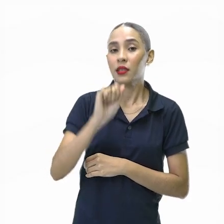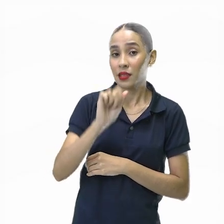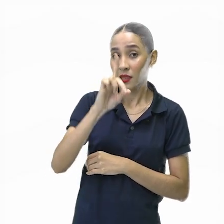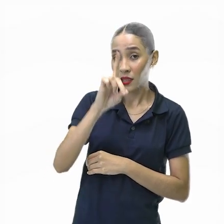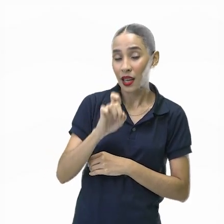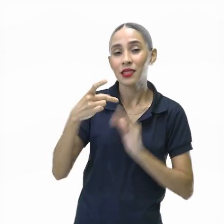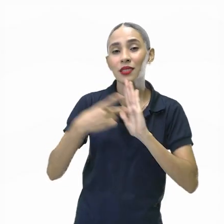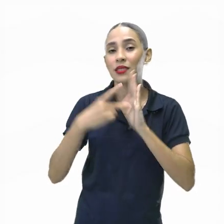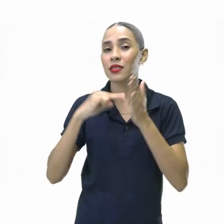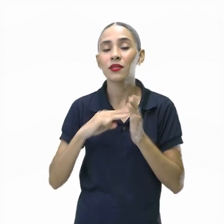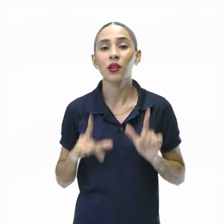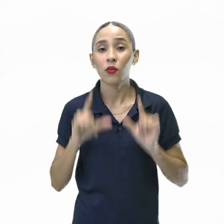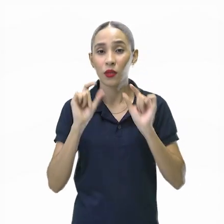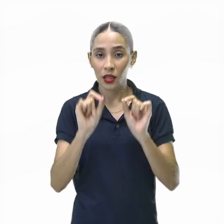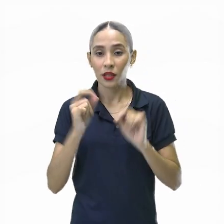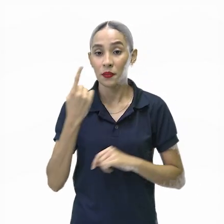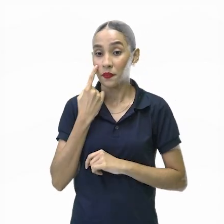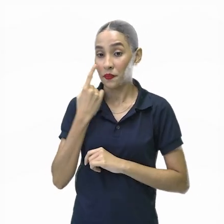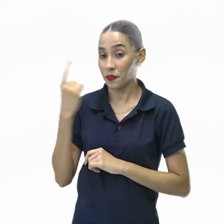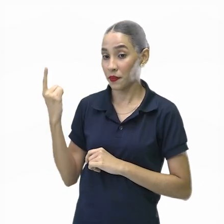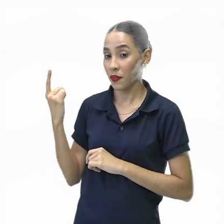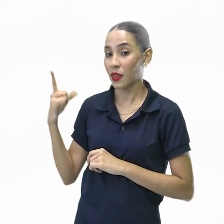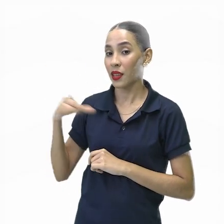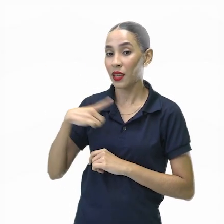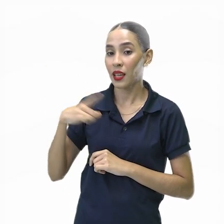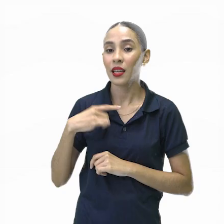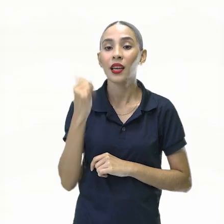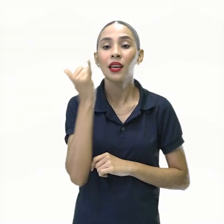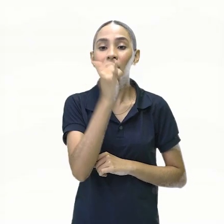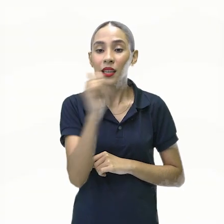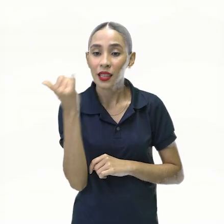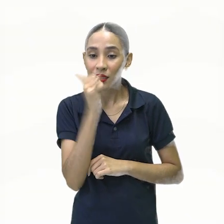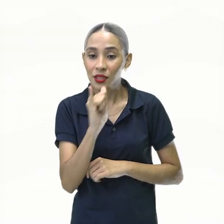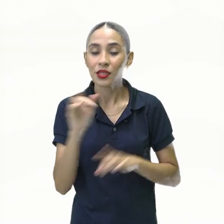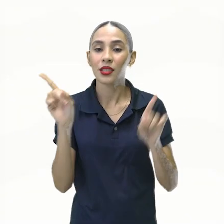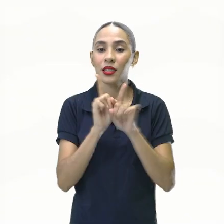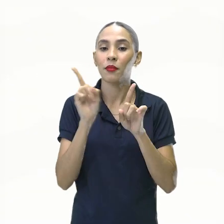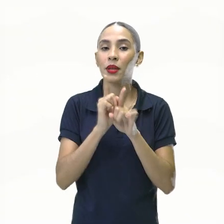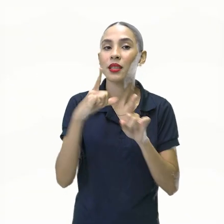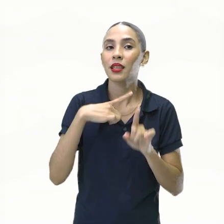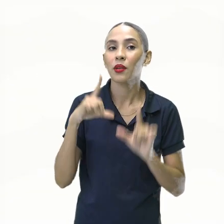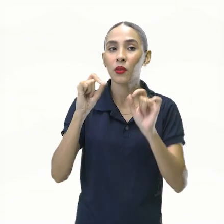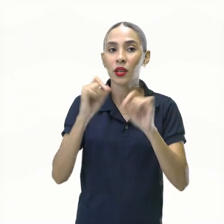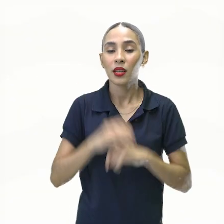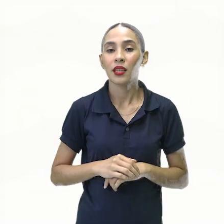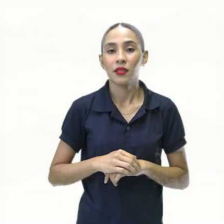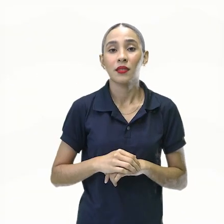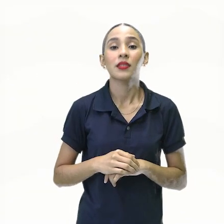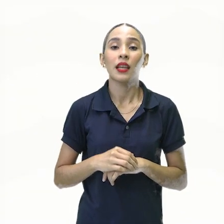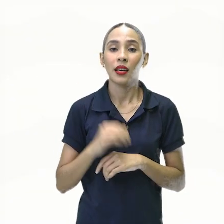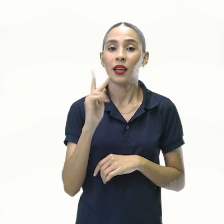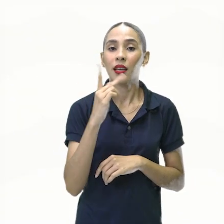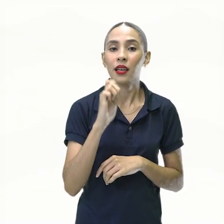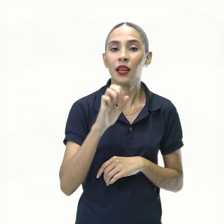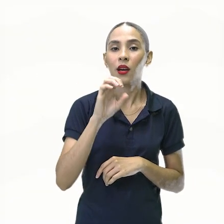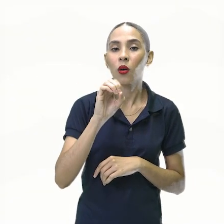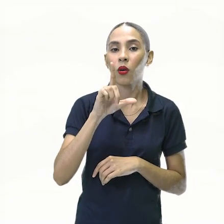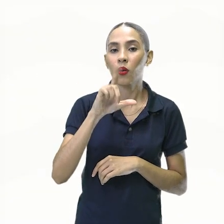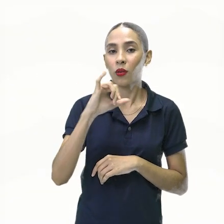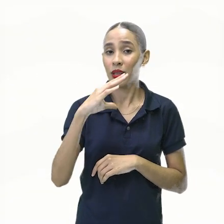da sustentabilidade, você percebeu aqui, ó. Temos as energias, temos a energia